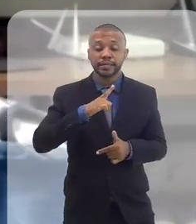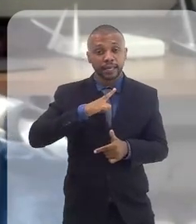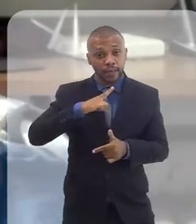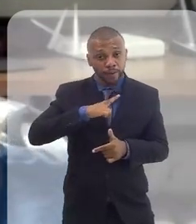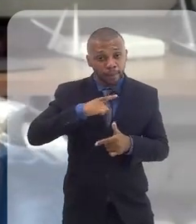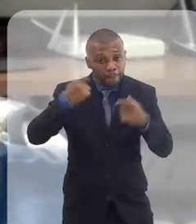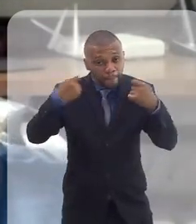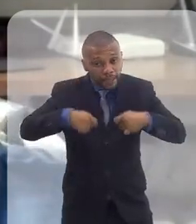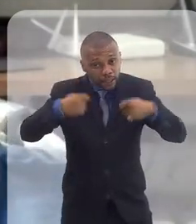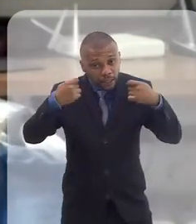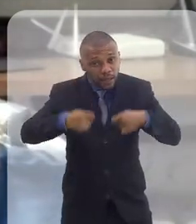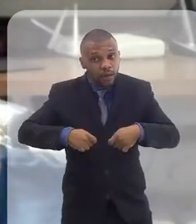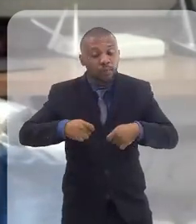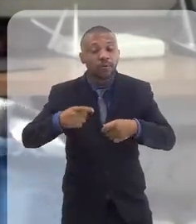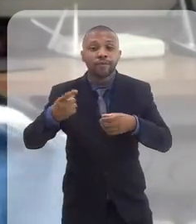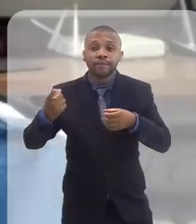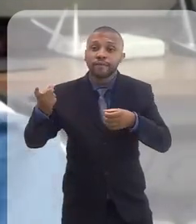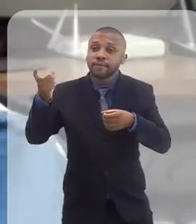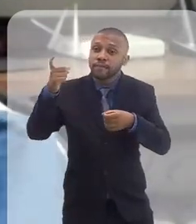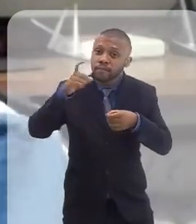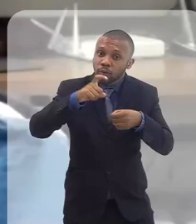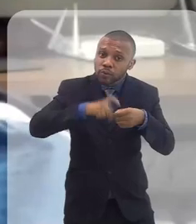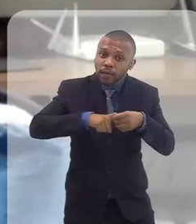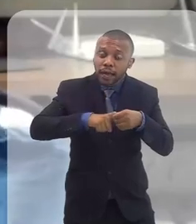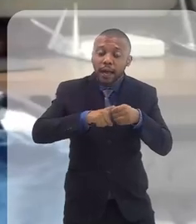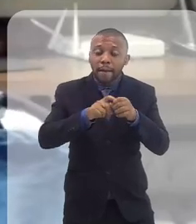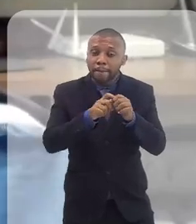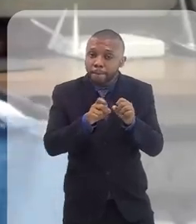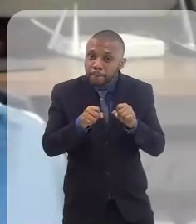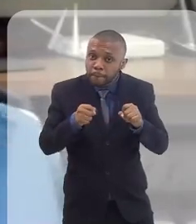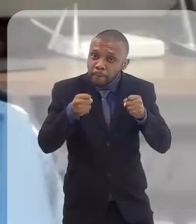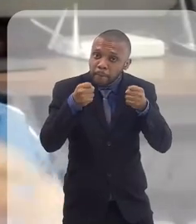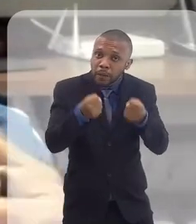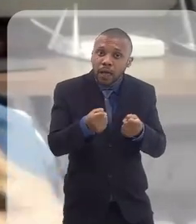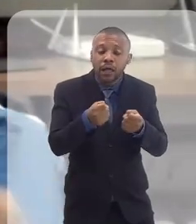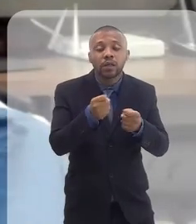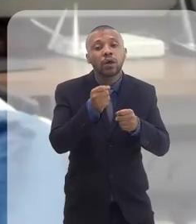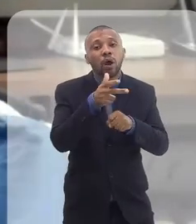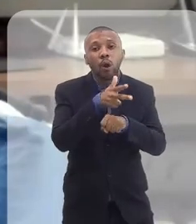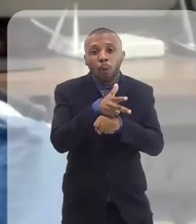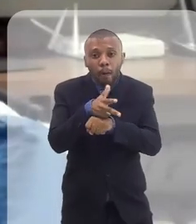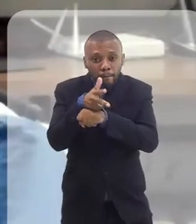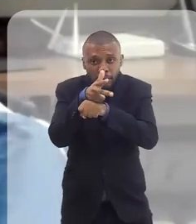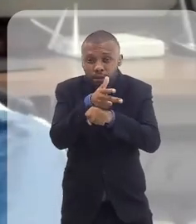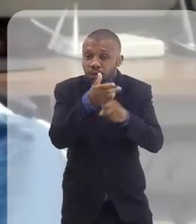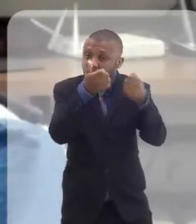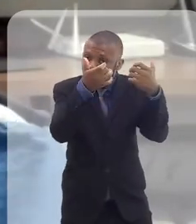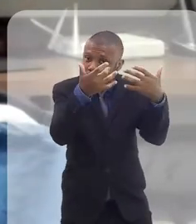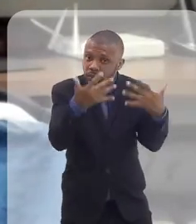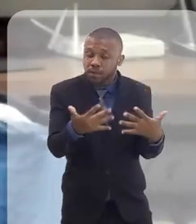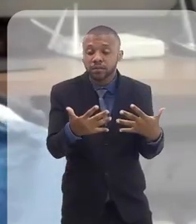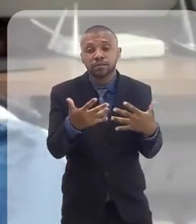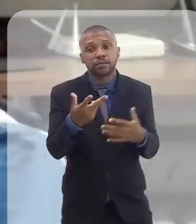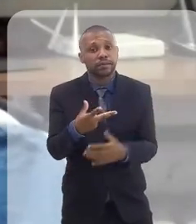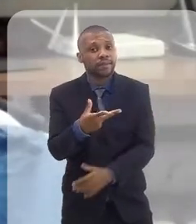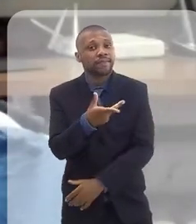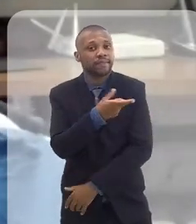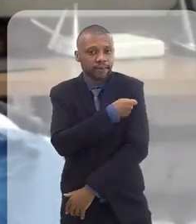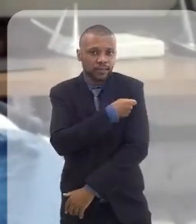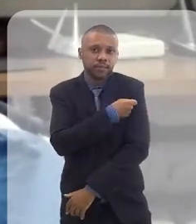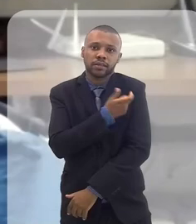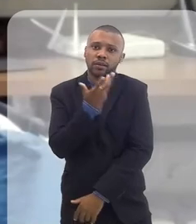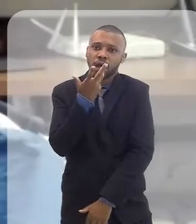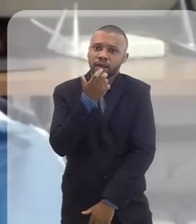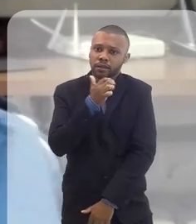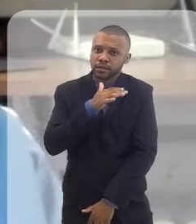nós temos que voltar pesado com a mídia falando da